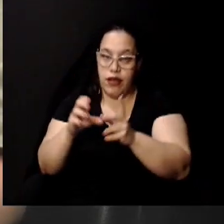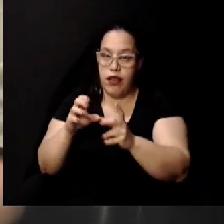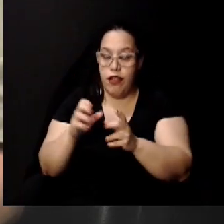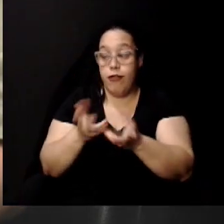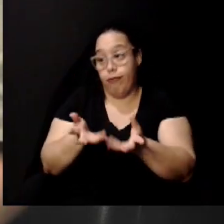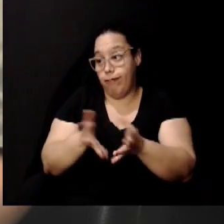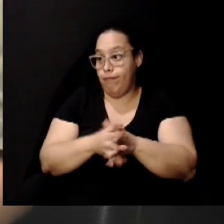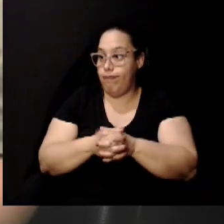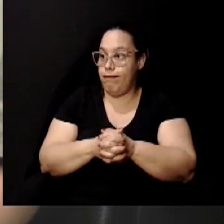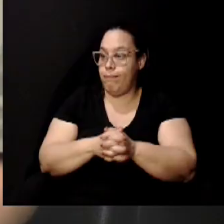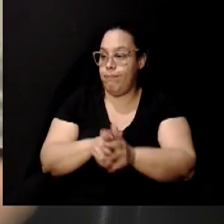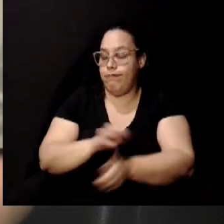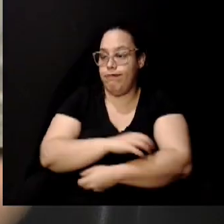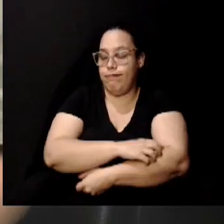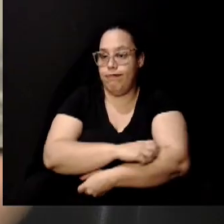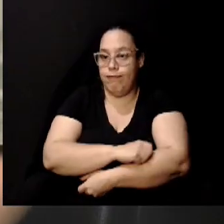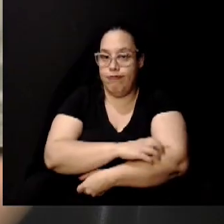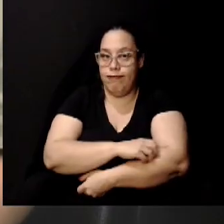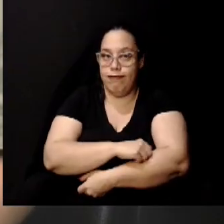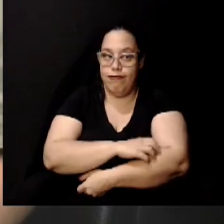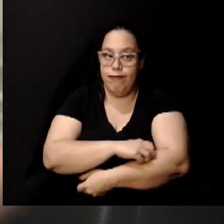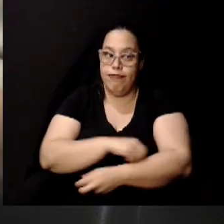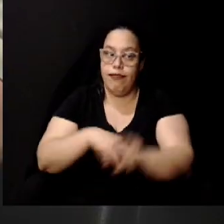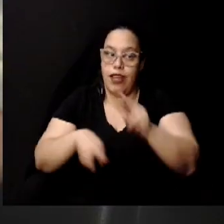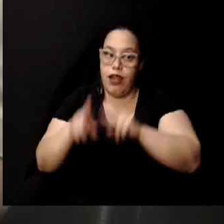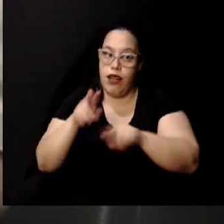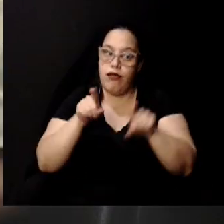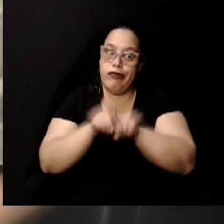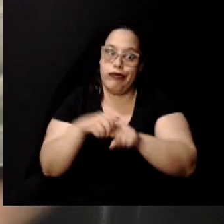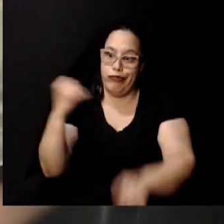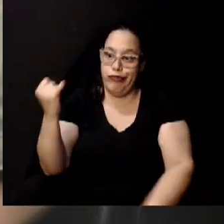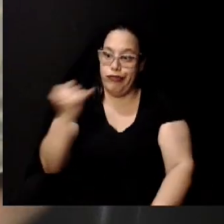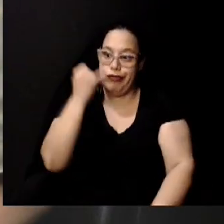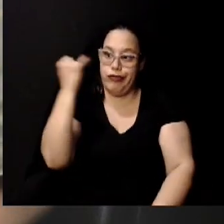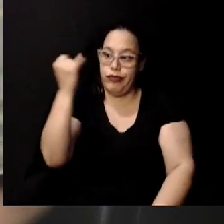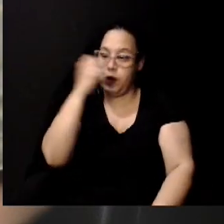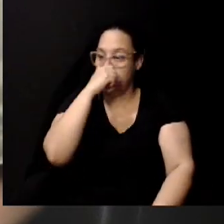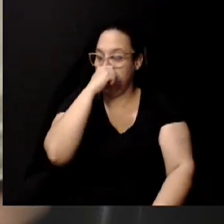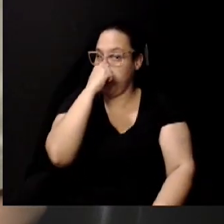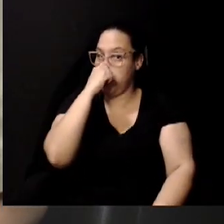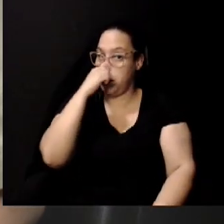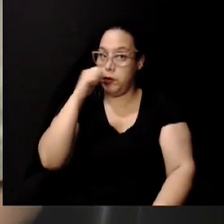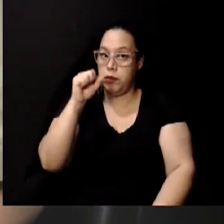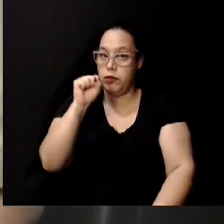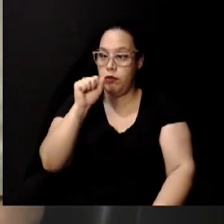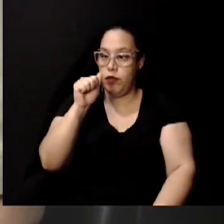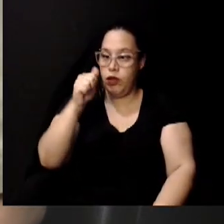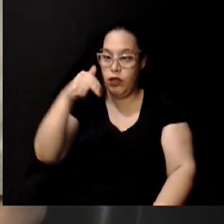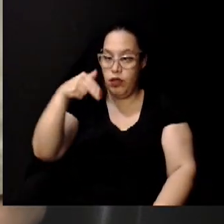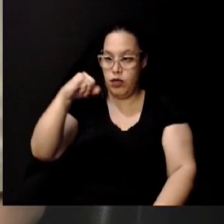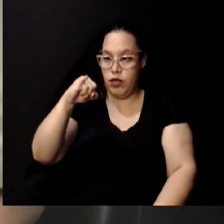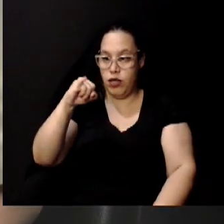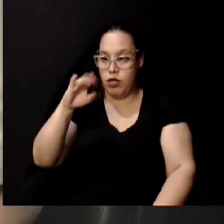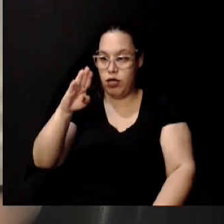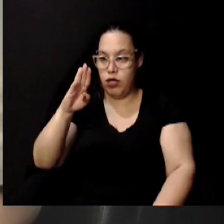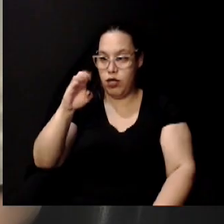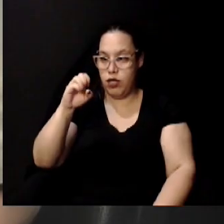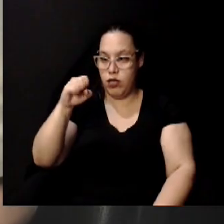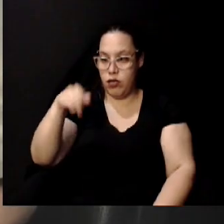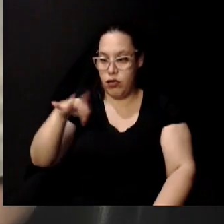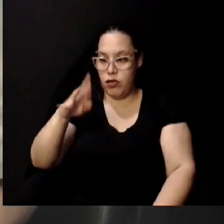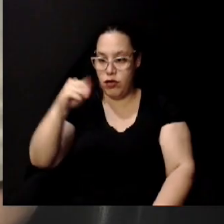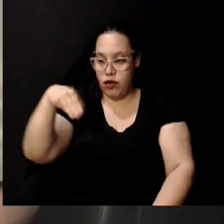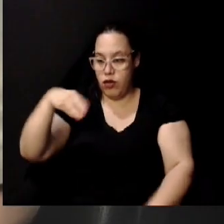entendeu? Então, acho que essa vigilância também é importante. A Sâmia Bonfim apresentou um projeto que eu achei muito bom, que